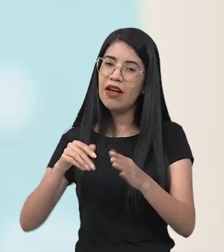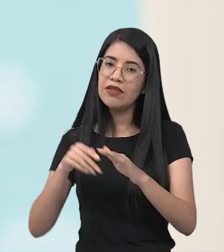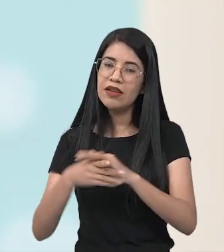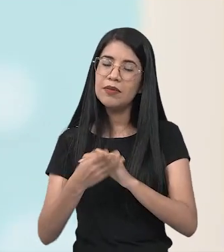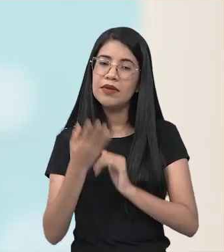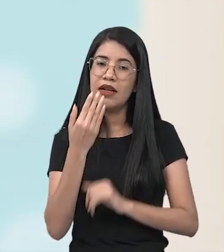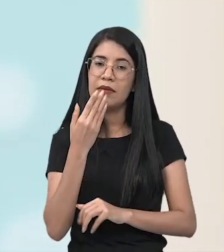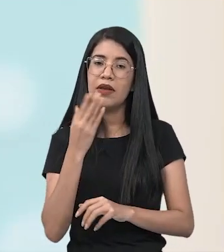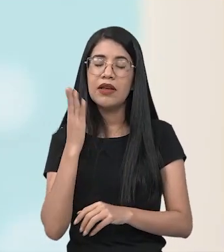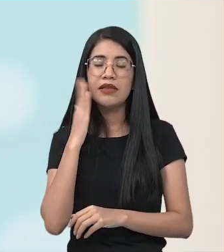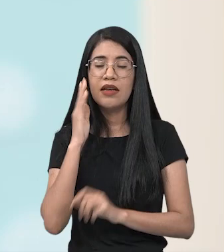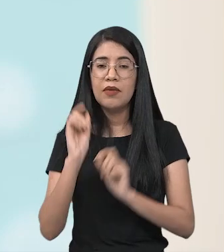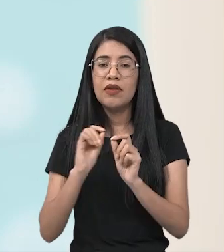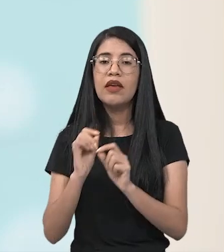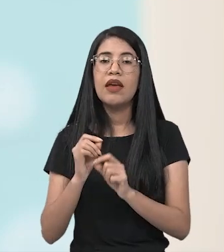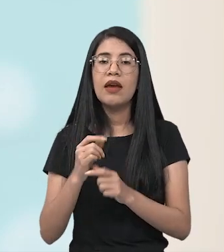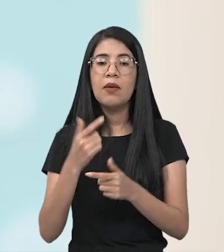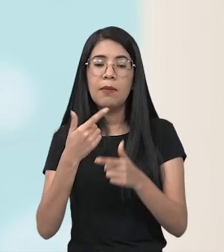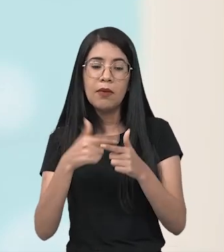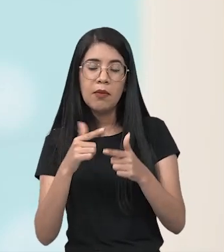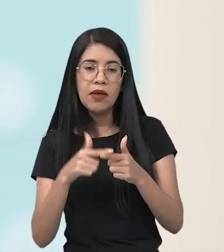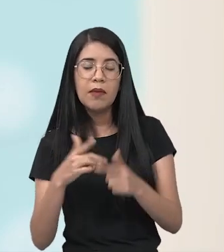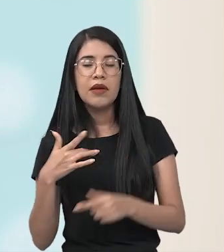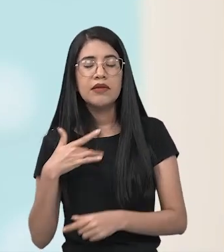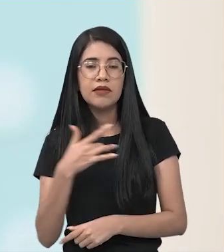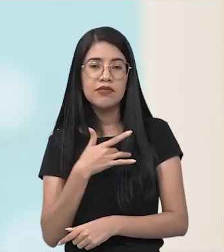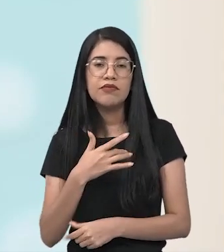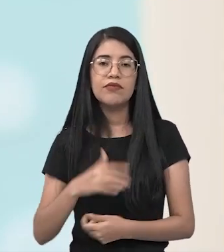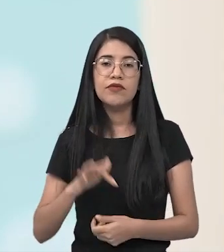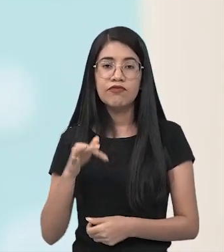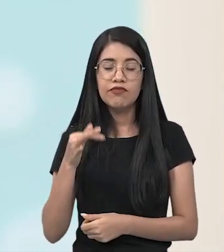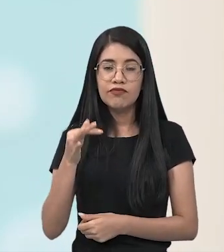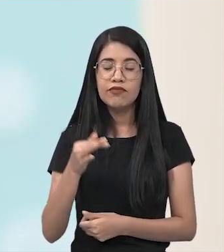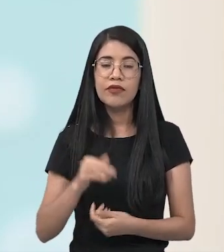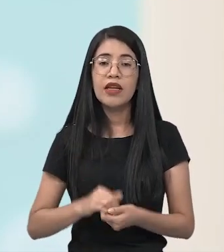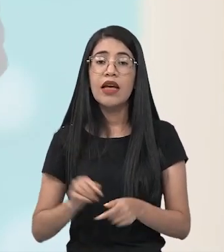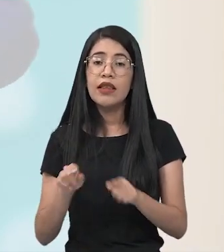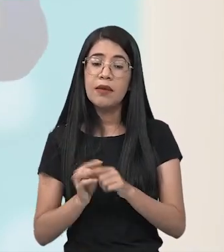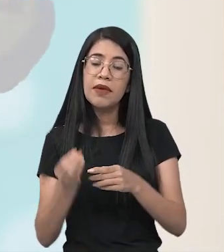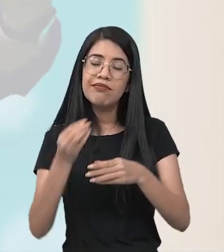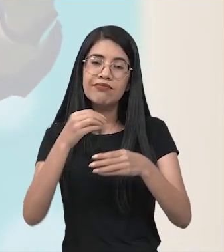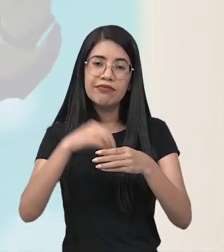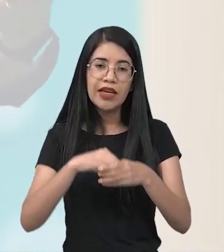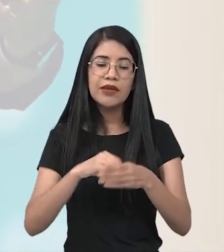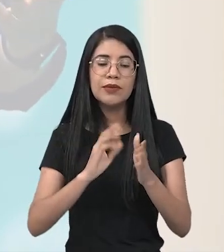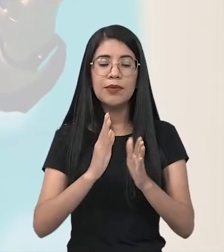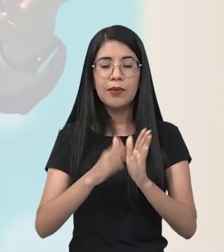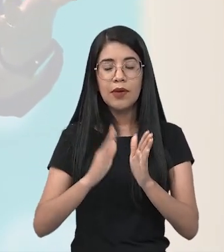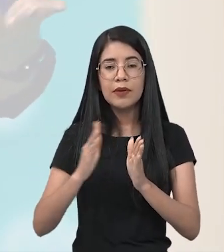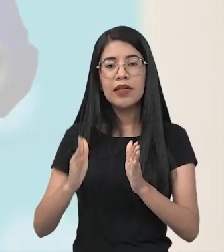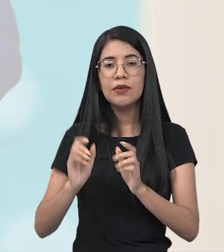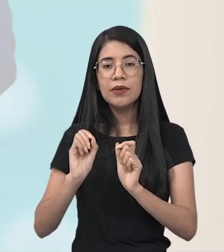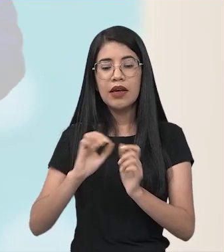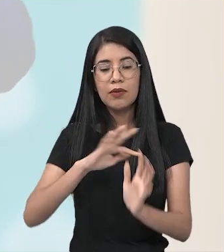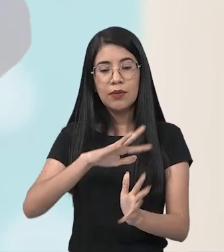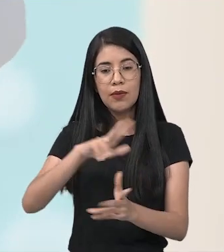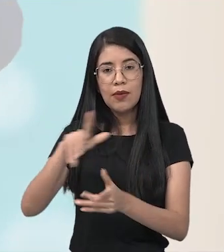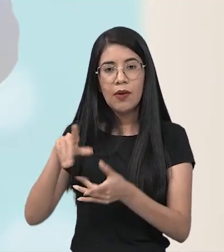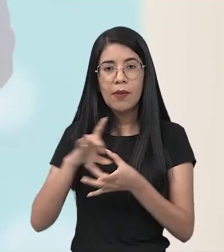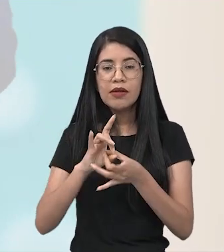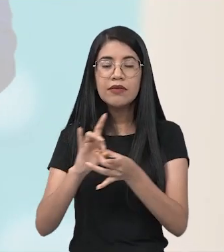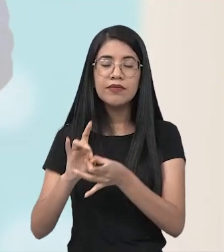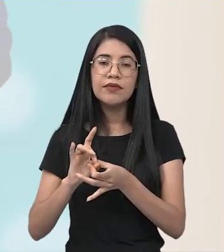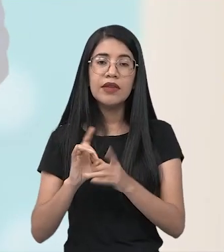que causam sérios danos à saúde. Então, mas faz parte, né, desse processo de globalização. E